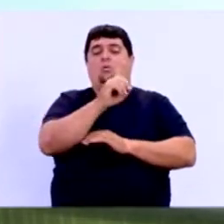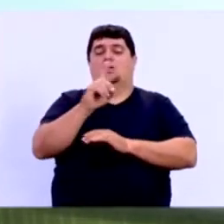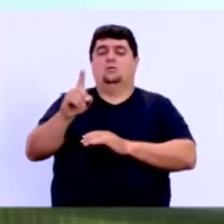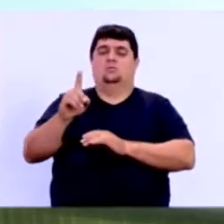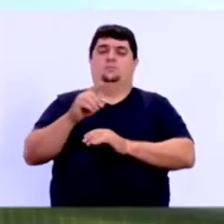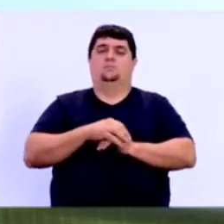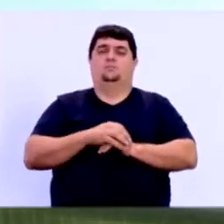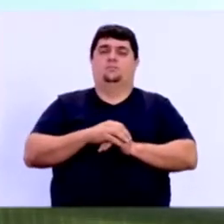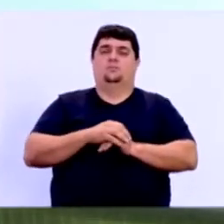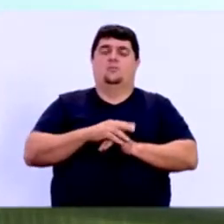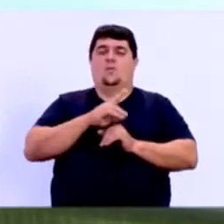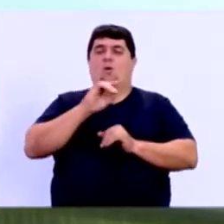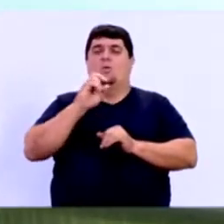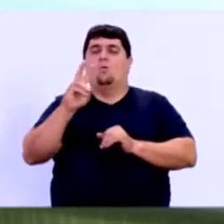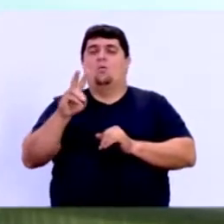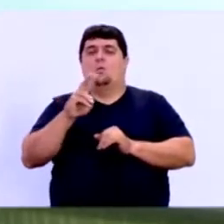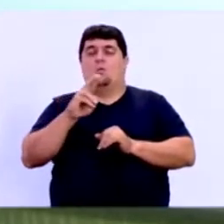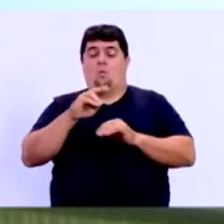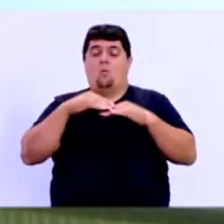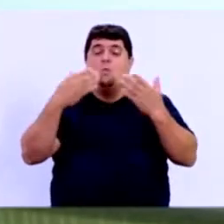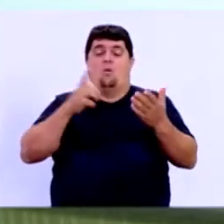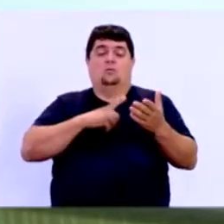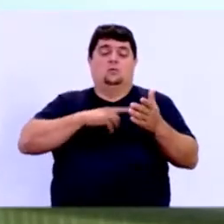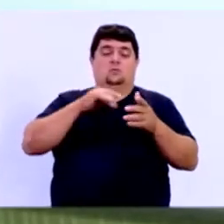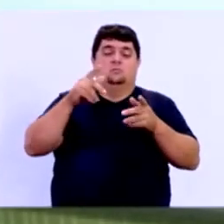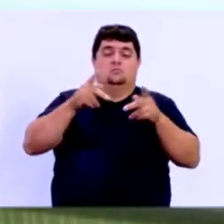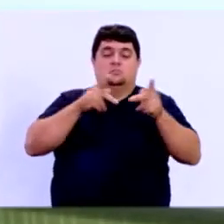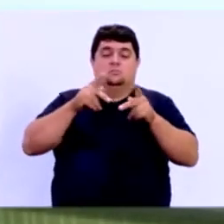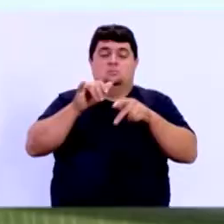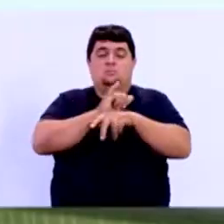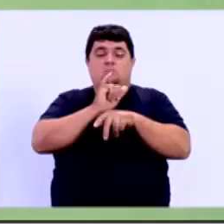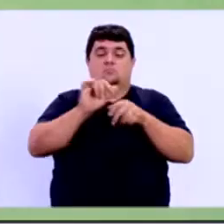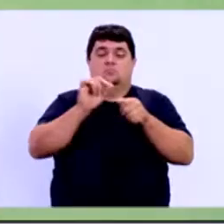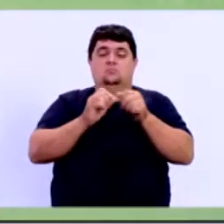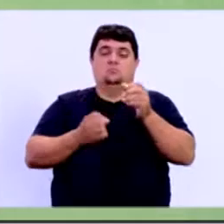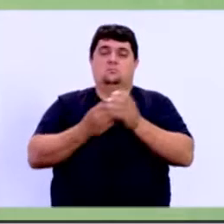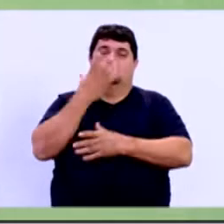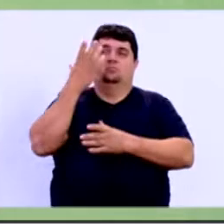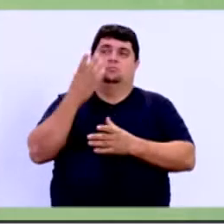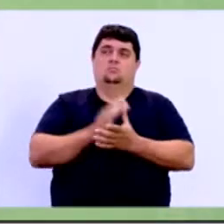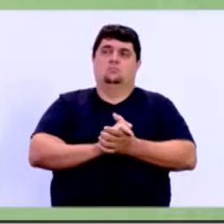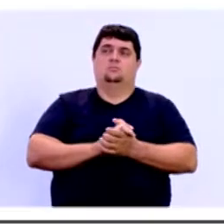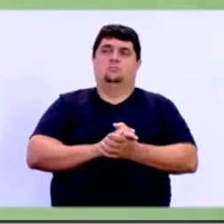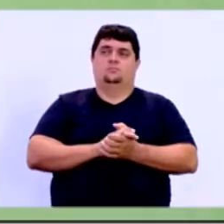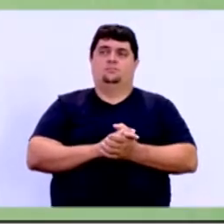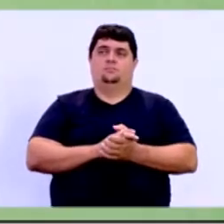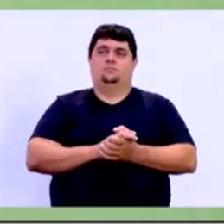níveis desempenha o planejamento estratégico, tá?